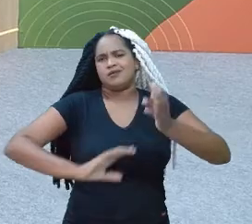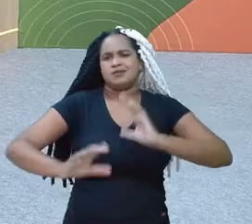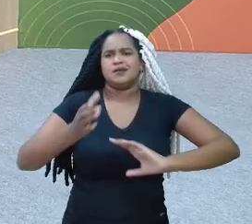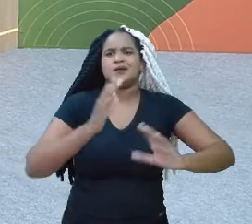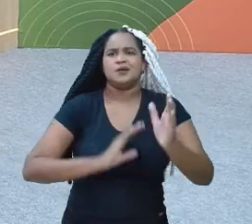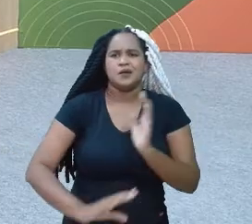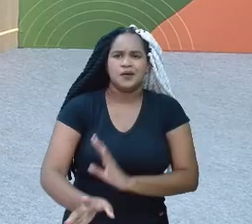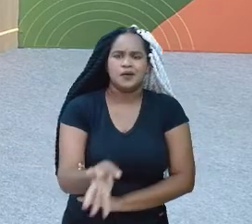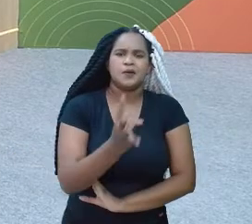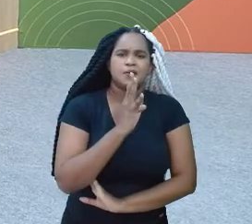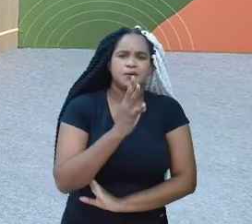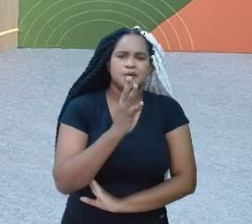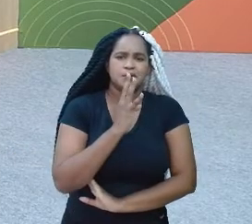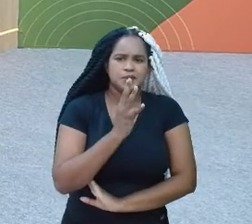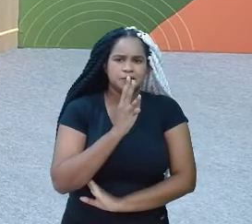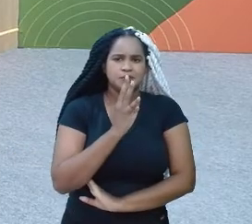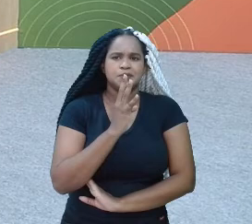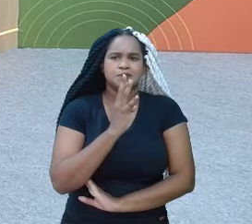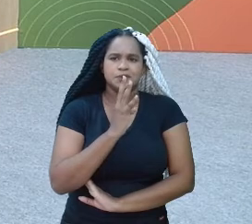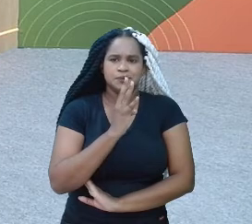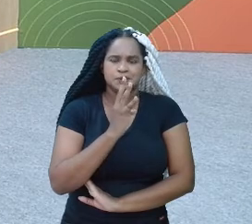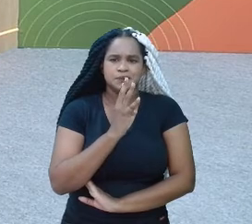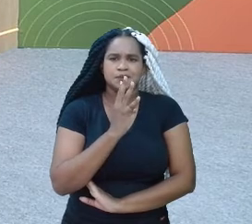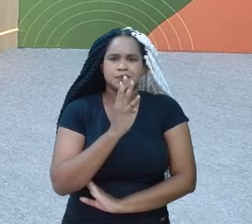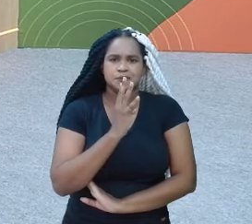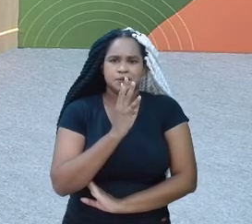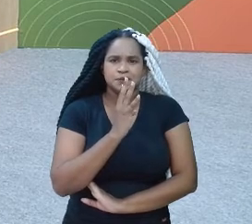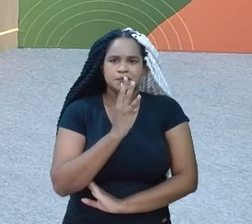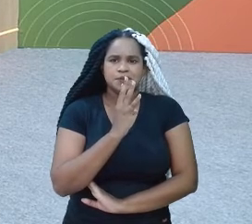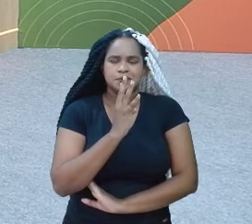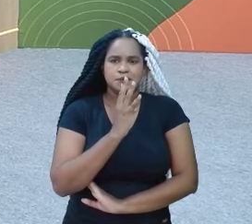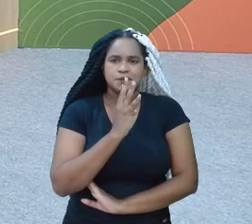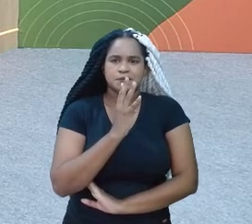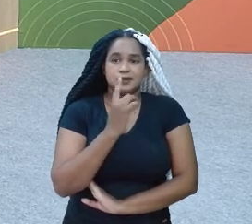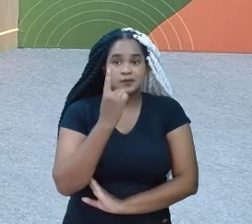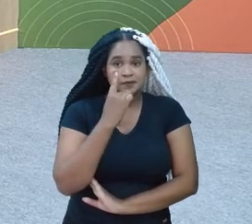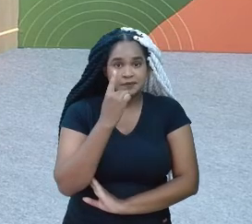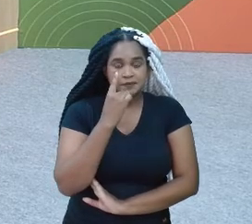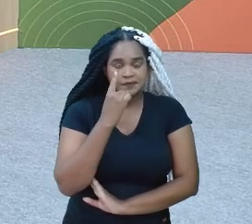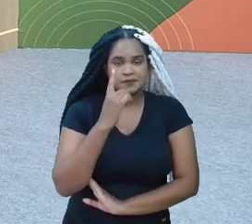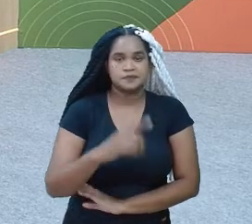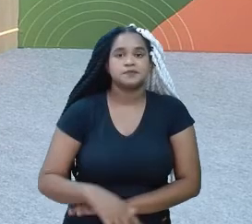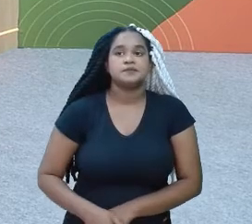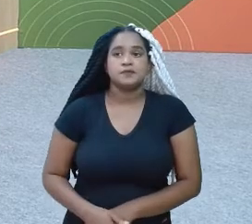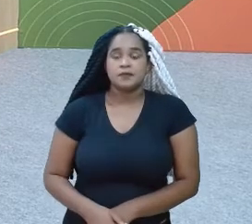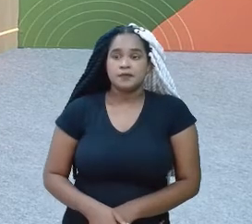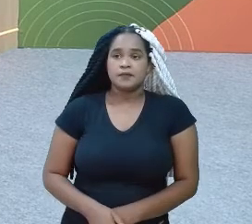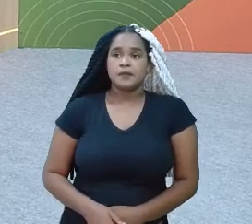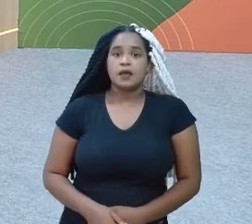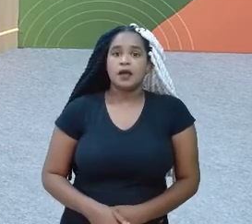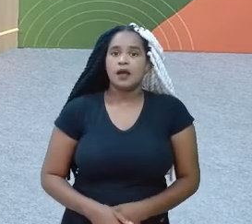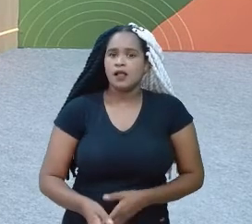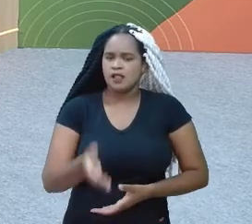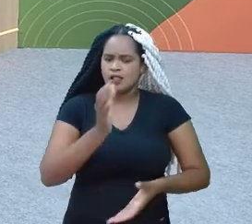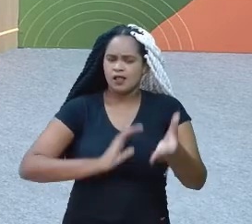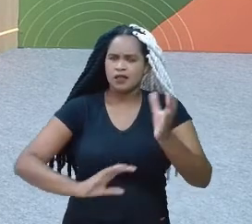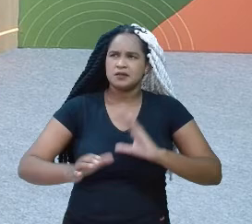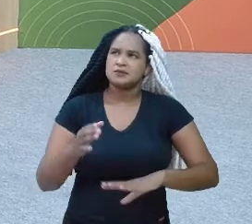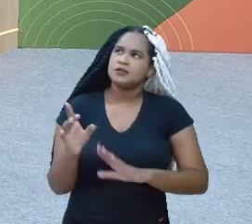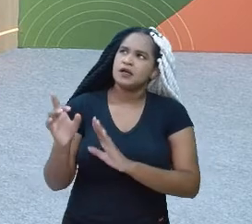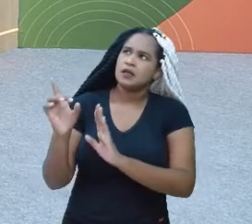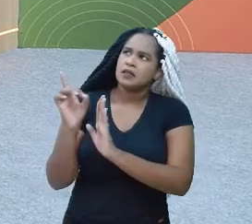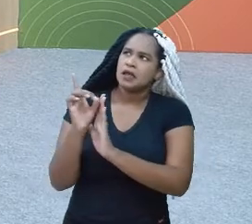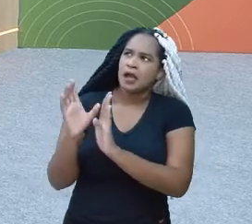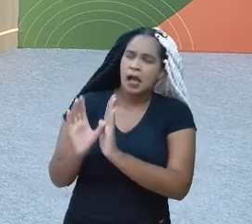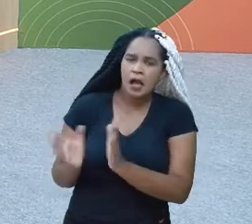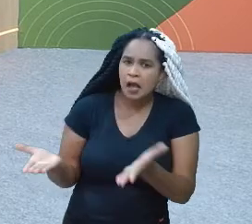conhecida de alguns recifenses, e nós estamos aqui revisando, não é uma lenda que é da década